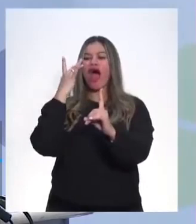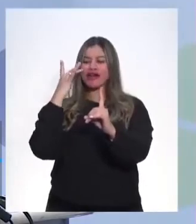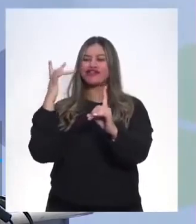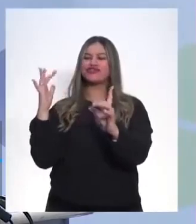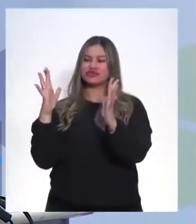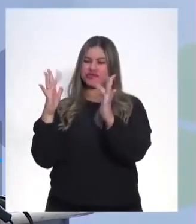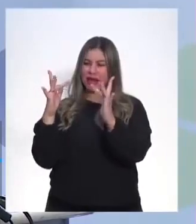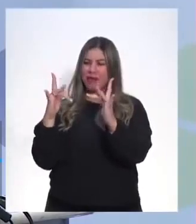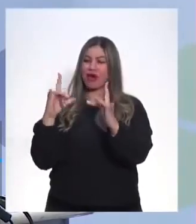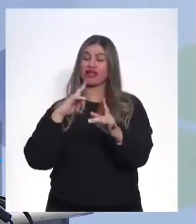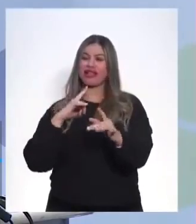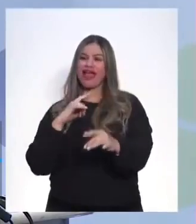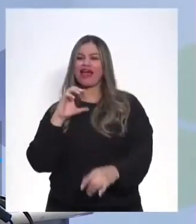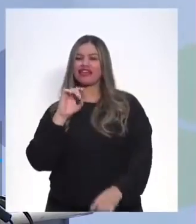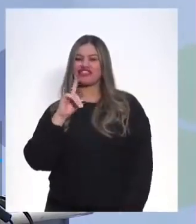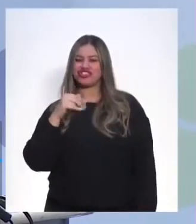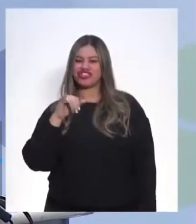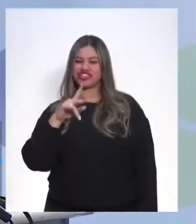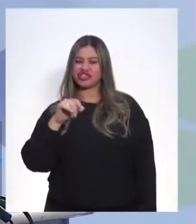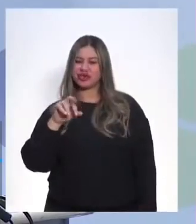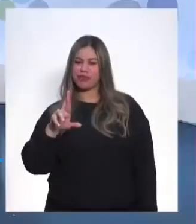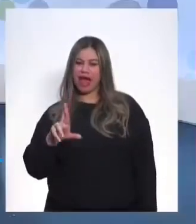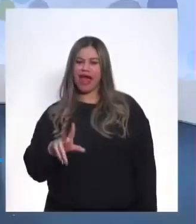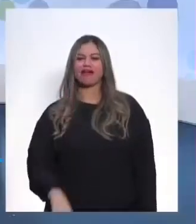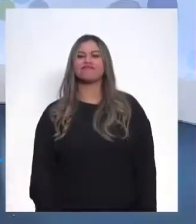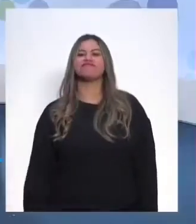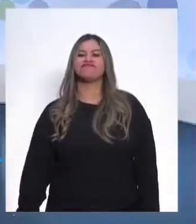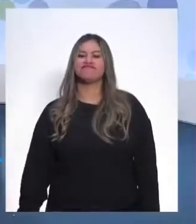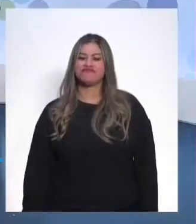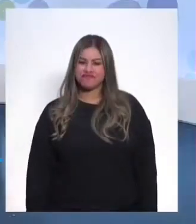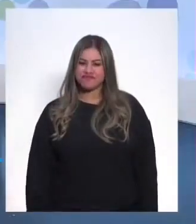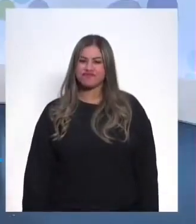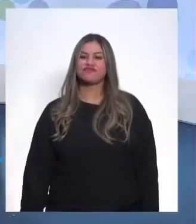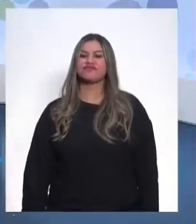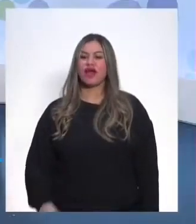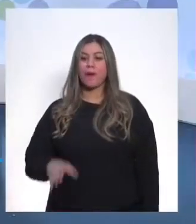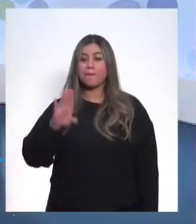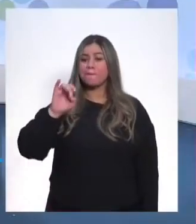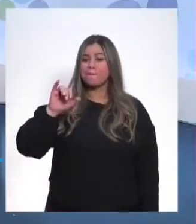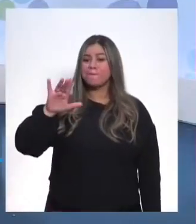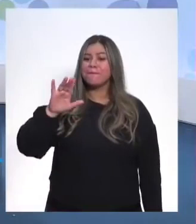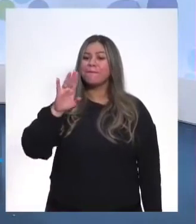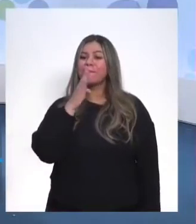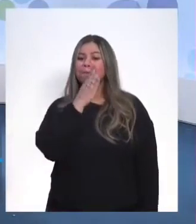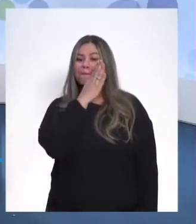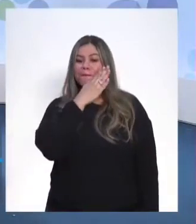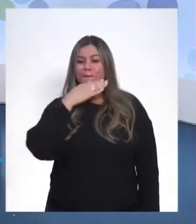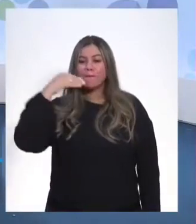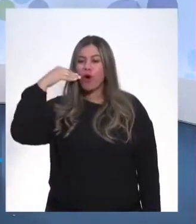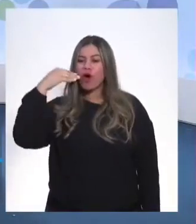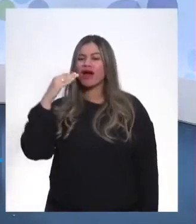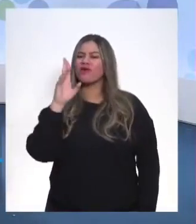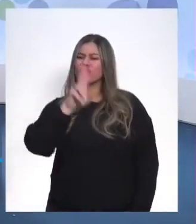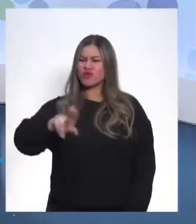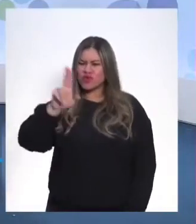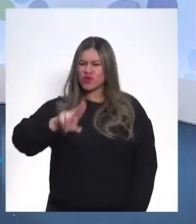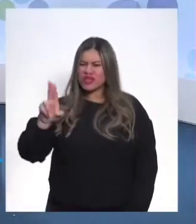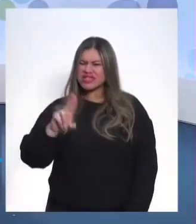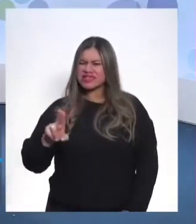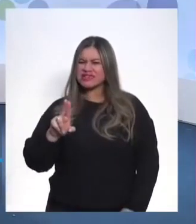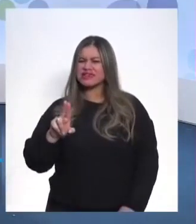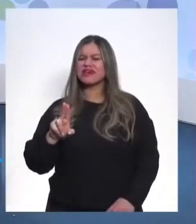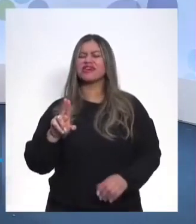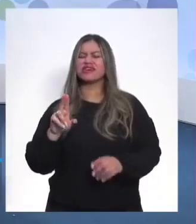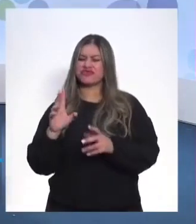nem entenda, mas tem. Boca, você usa muita gíria, Boca? Pode pá que usa, né? E você, Ivan, também?